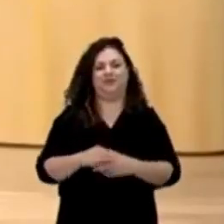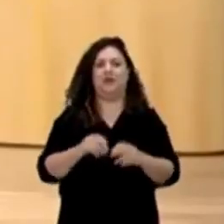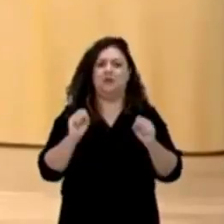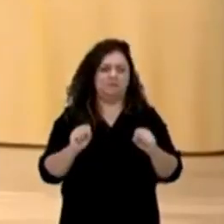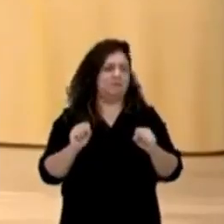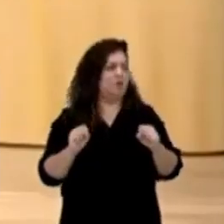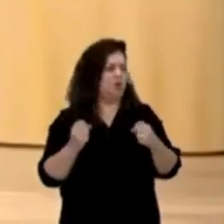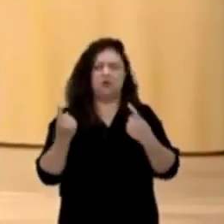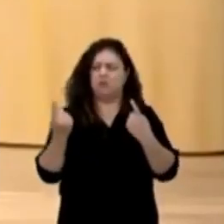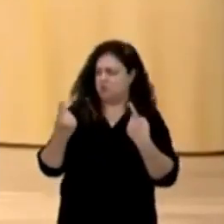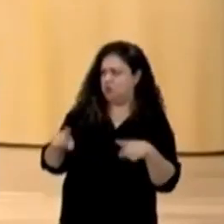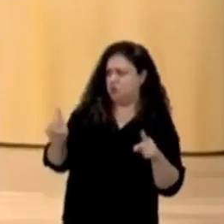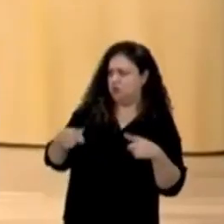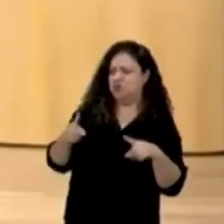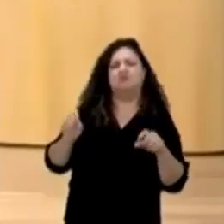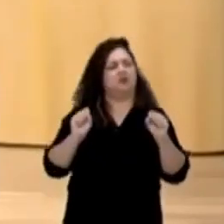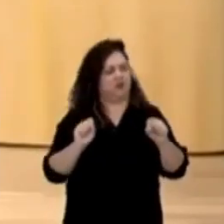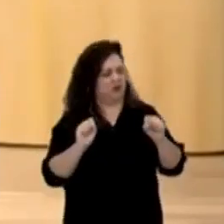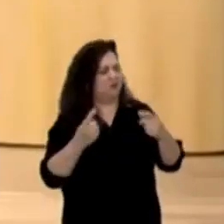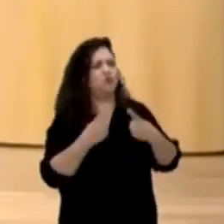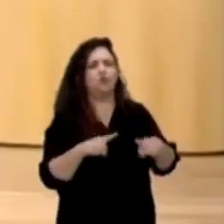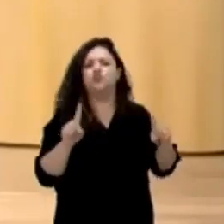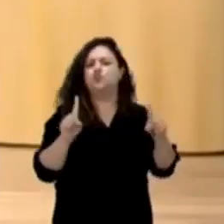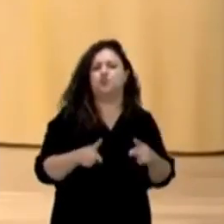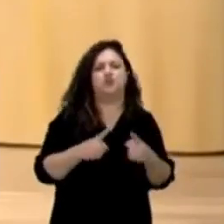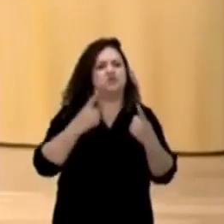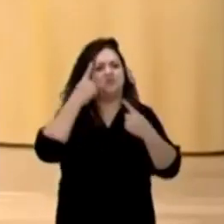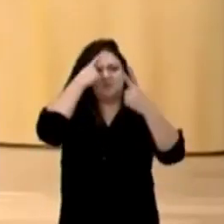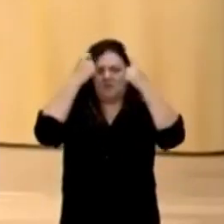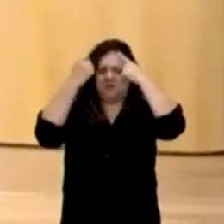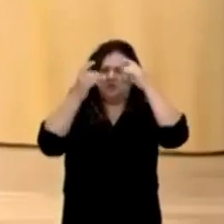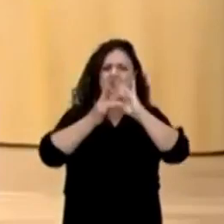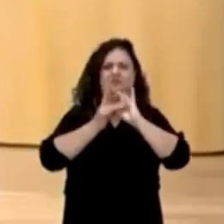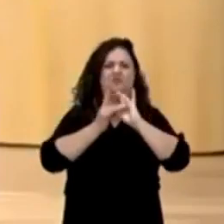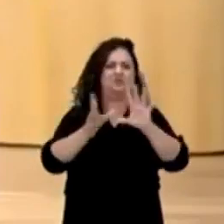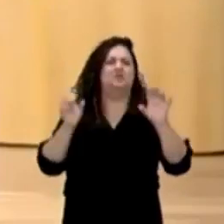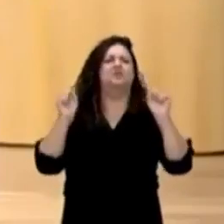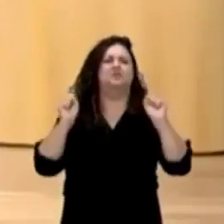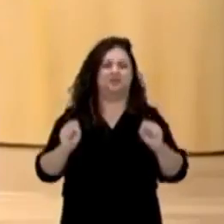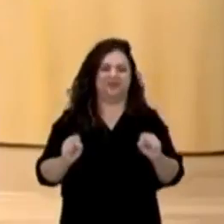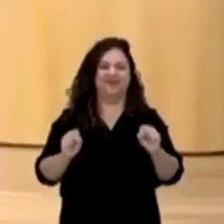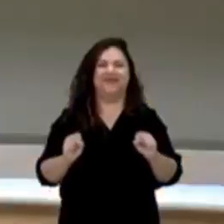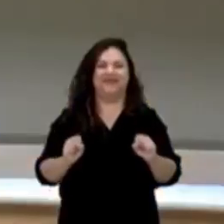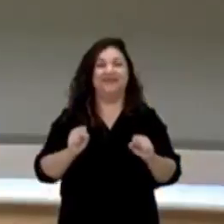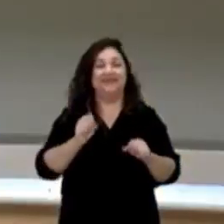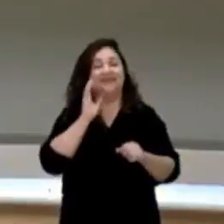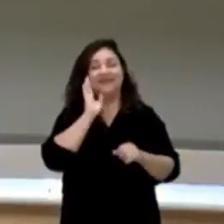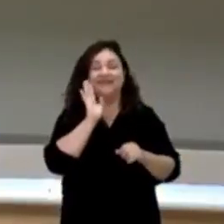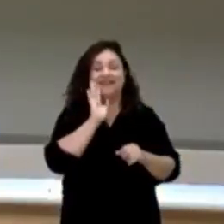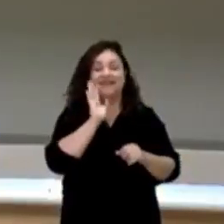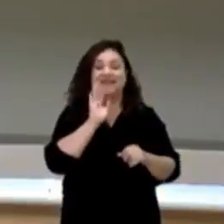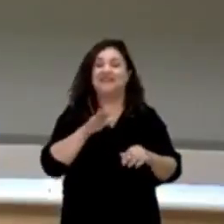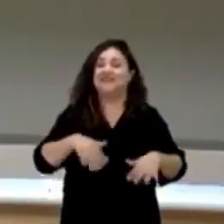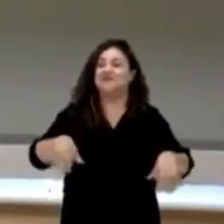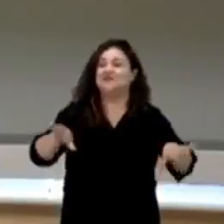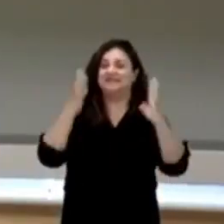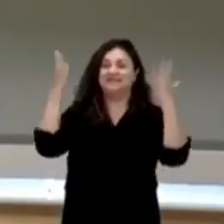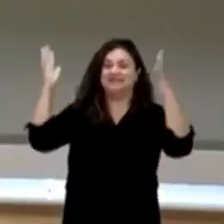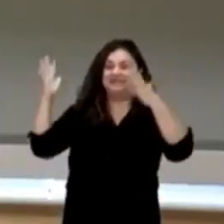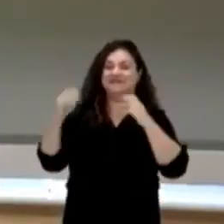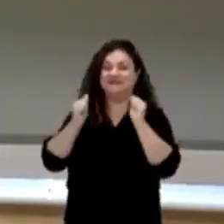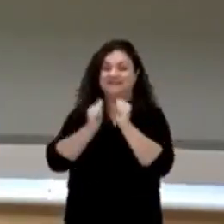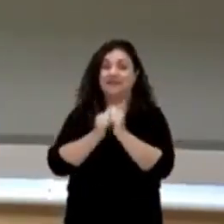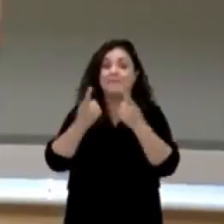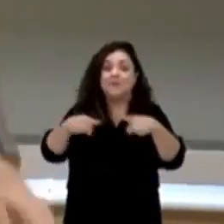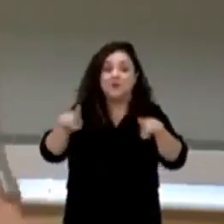só. Fazer uma música, você desses? Faz uma música, né? Ah, fazer uma música, né? Legal, né? Aí, porque aí celebra todo mundo junto. Exato, você pode ser. Faz